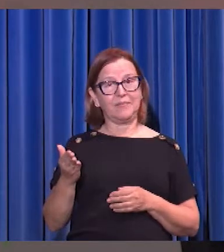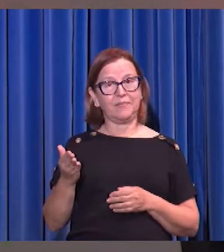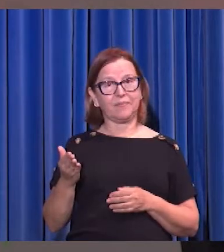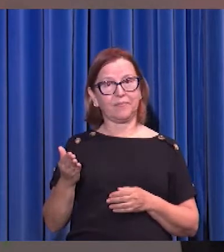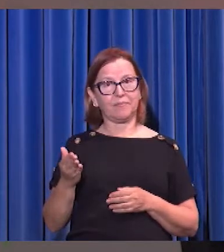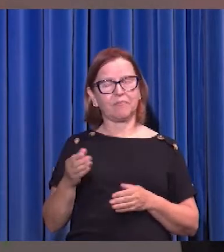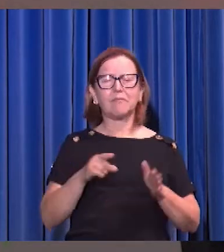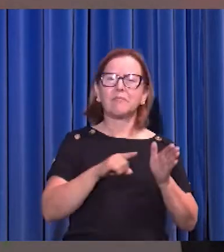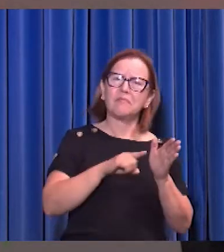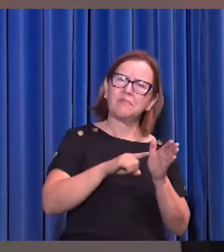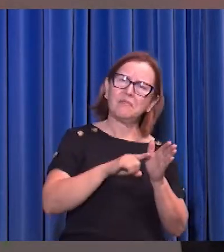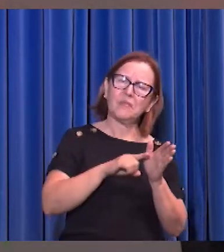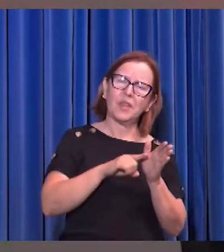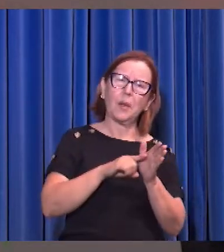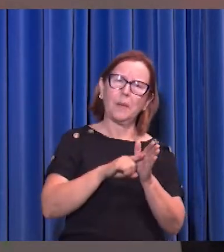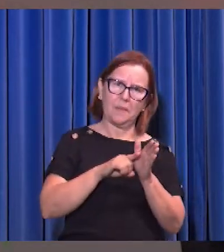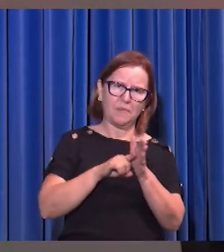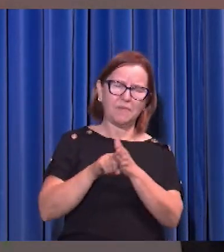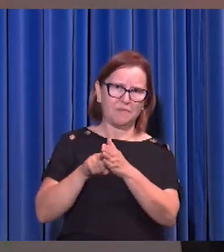aquela pergunta,